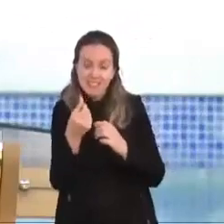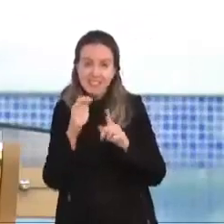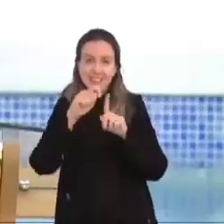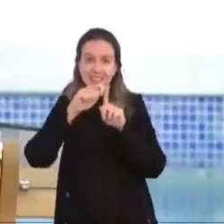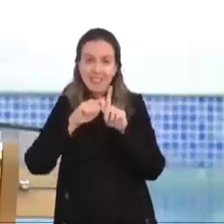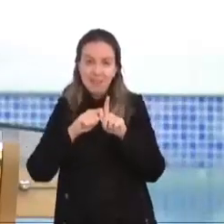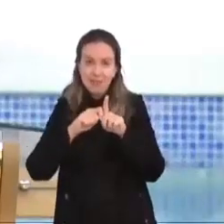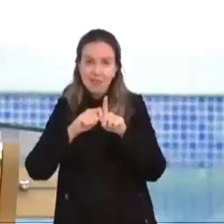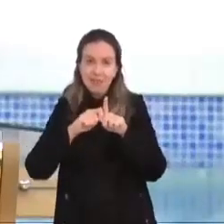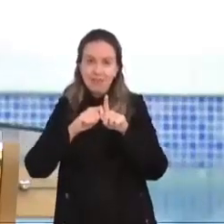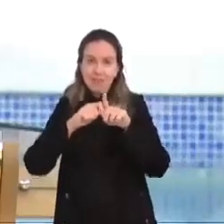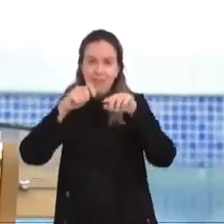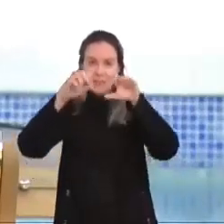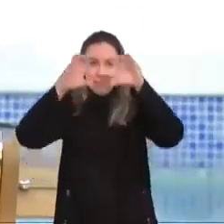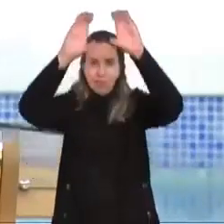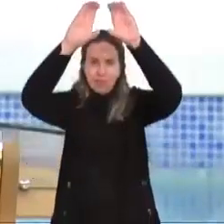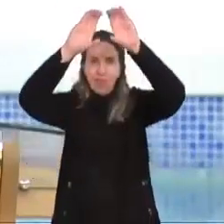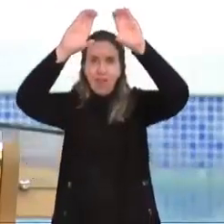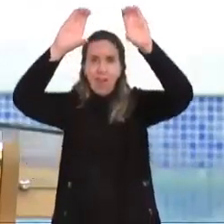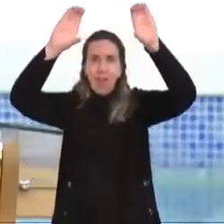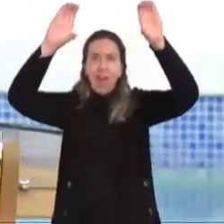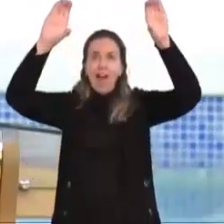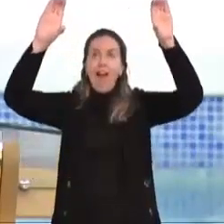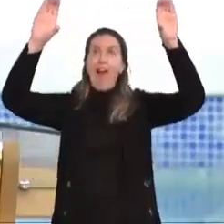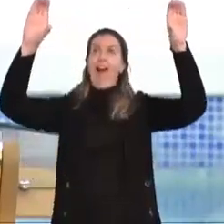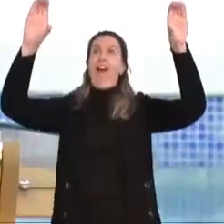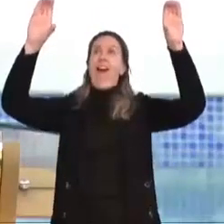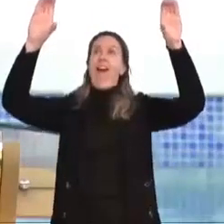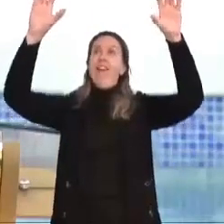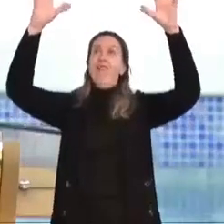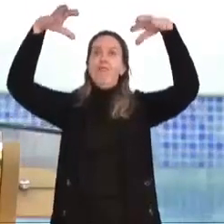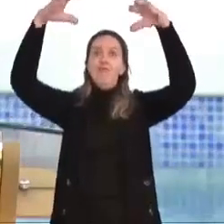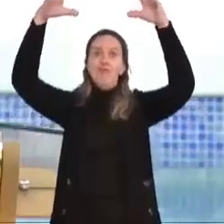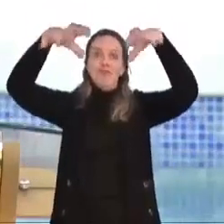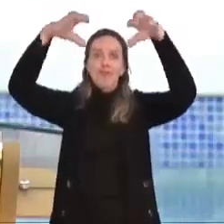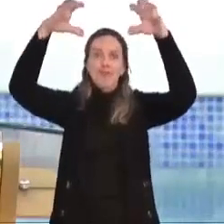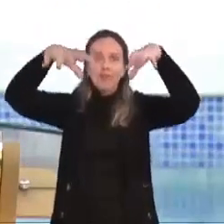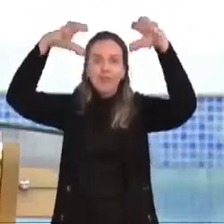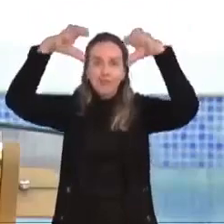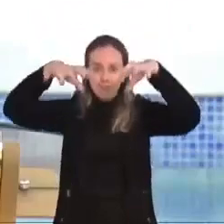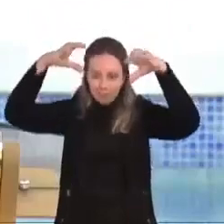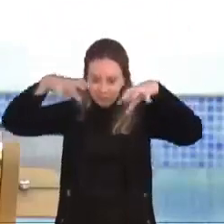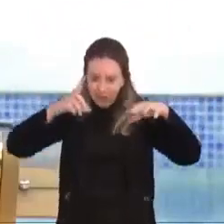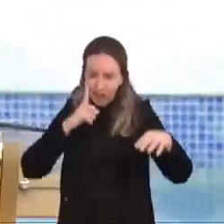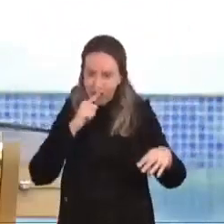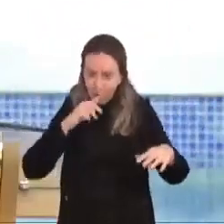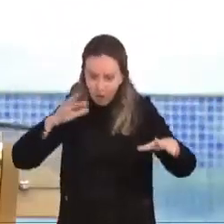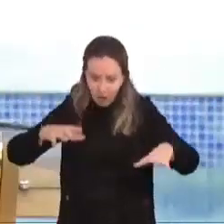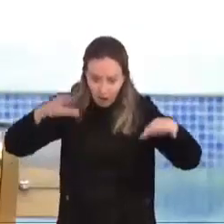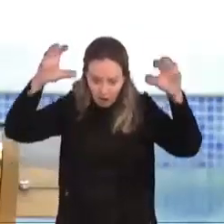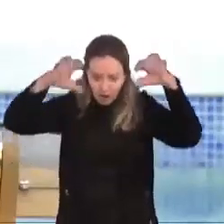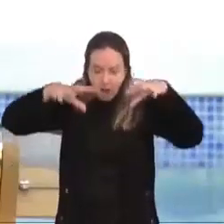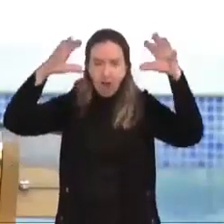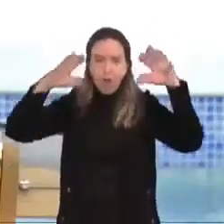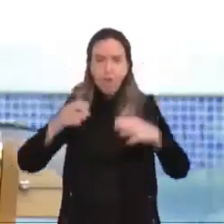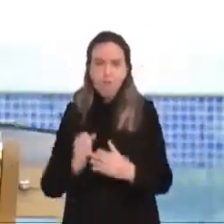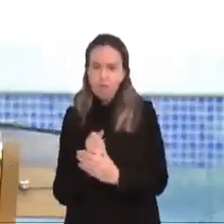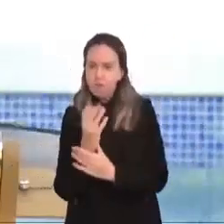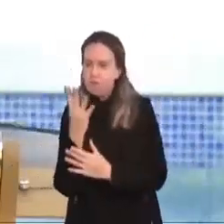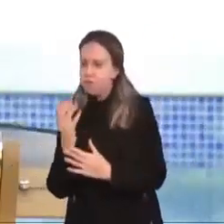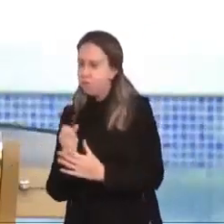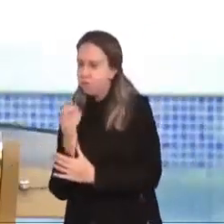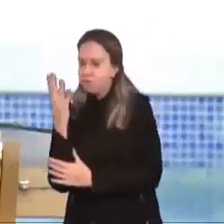Oh, glória a Deus. Me parece que Deus está querendo nos ensinar o caminho da oração de